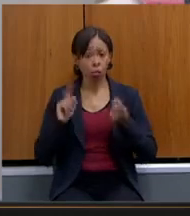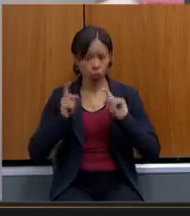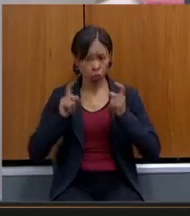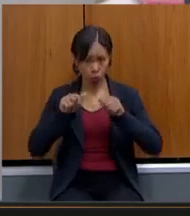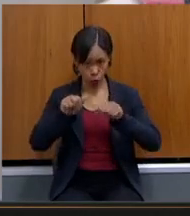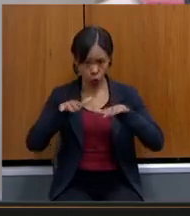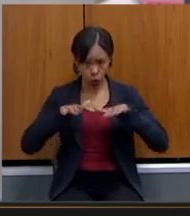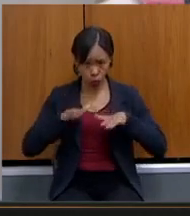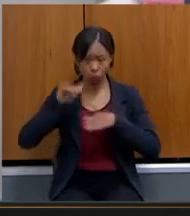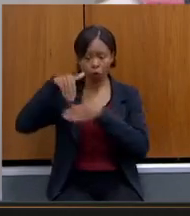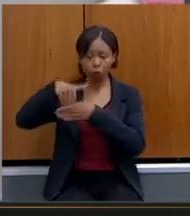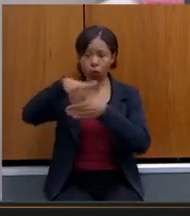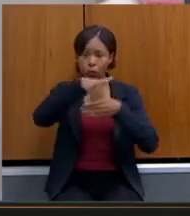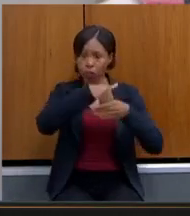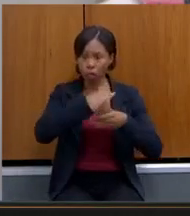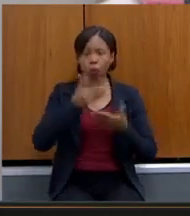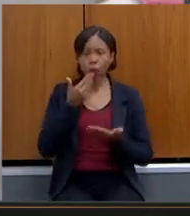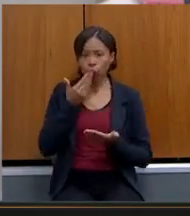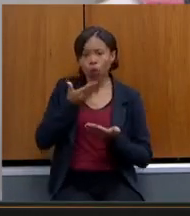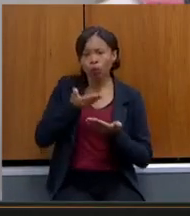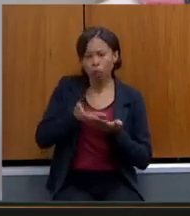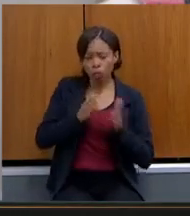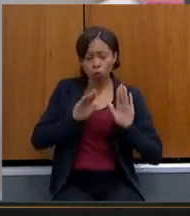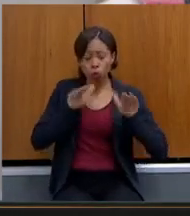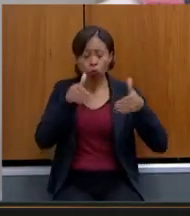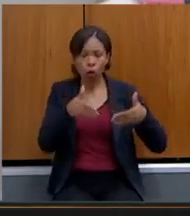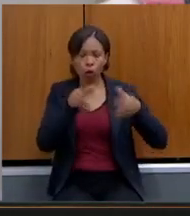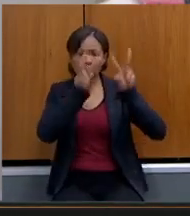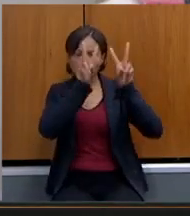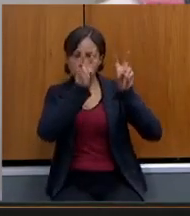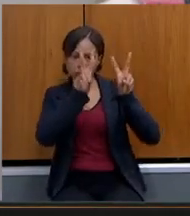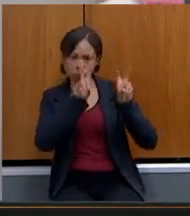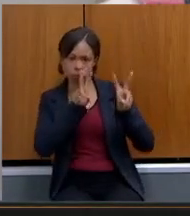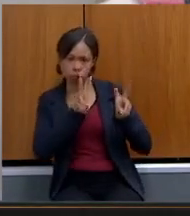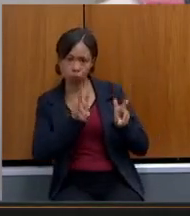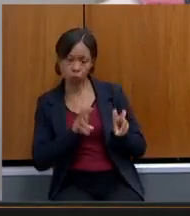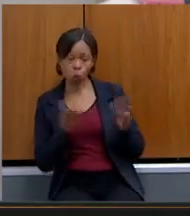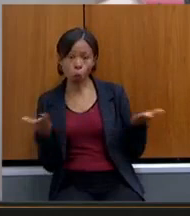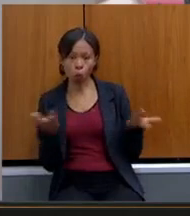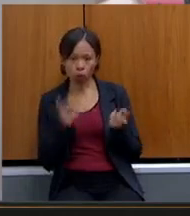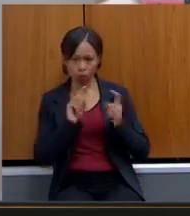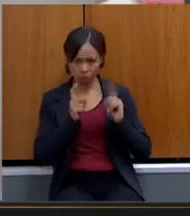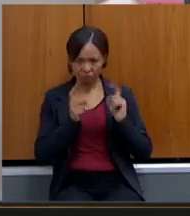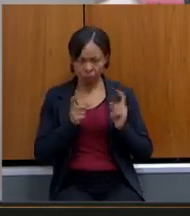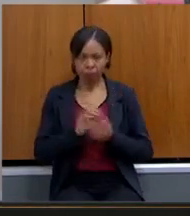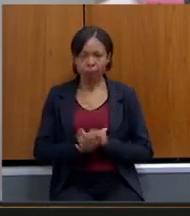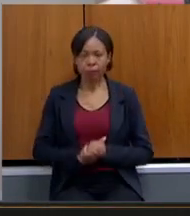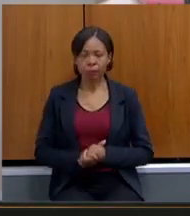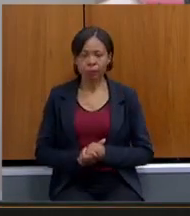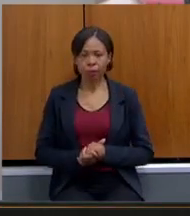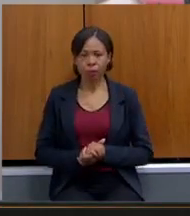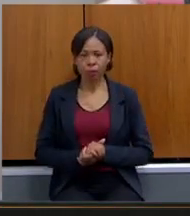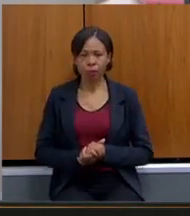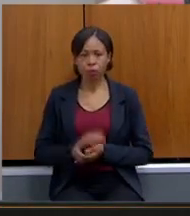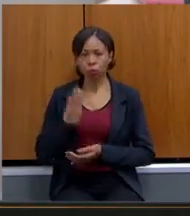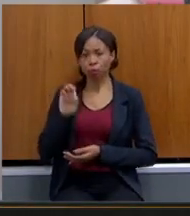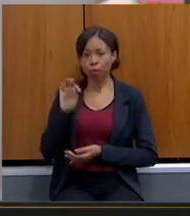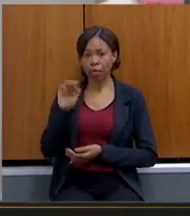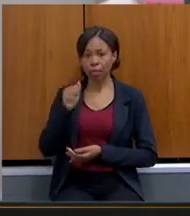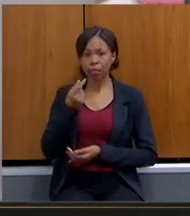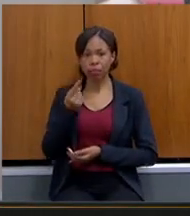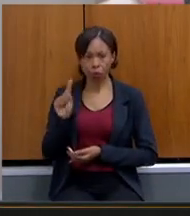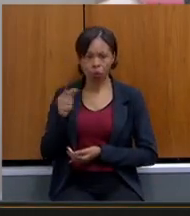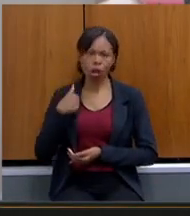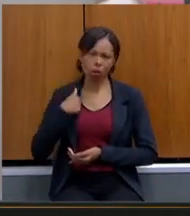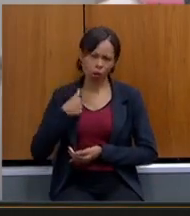audiência requerimentos específicos dos assuntos que foram aqui tratados então de autoria do deputado Betão